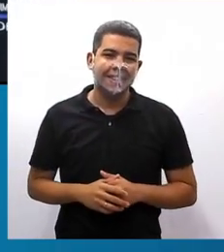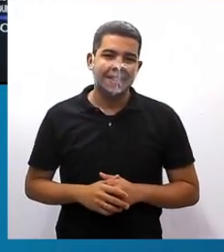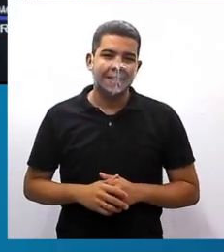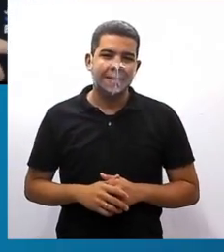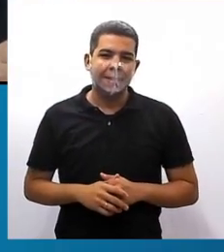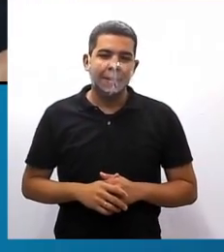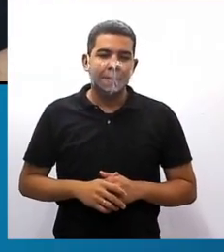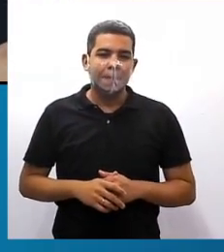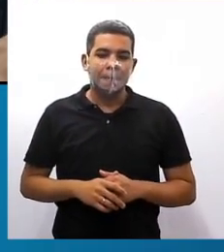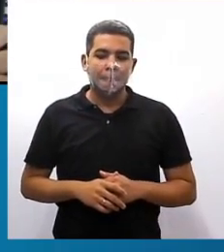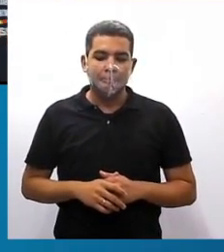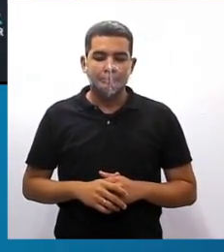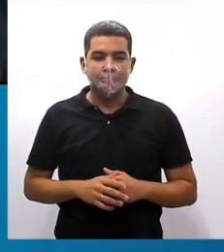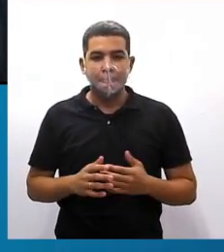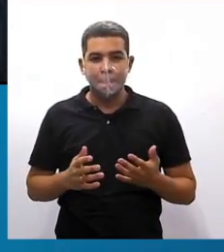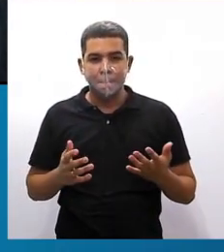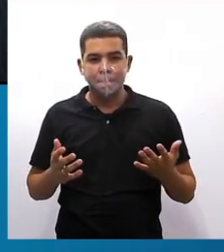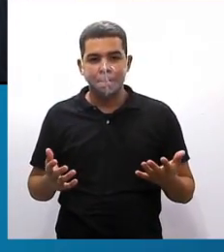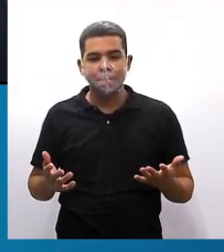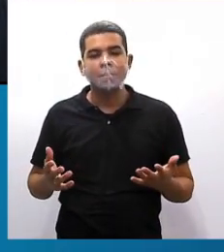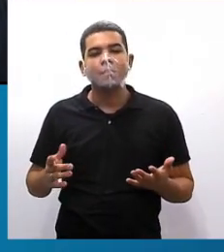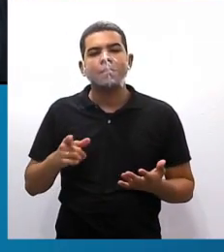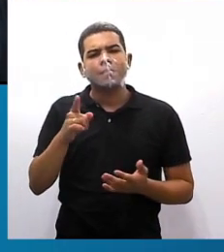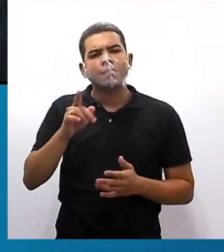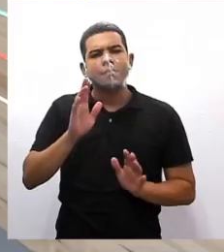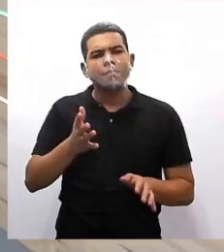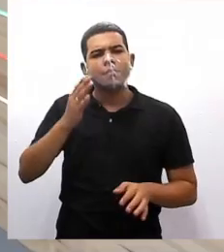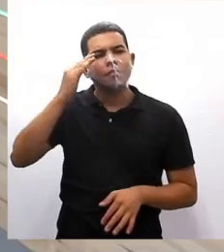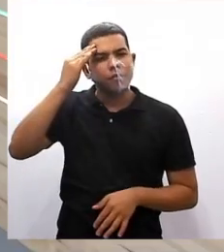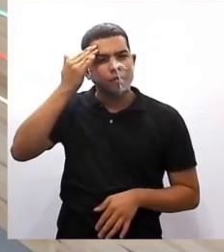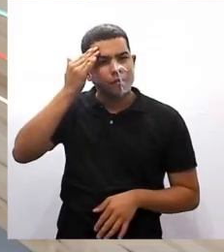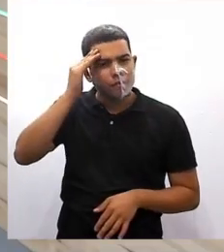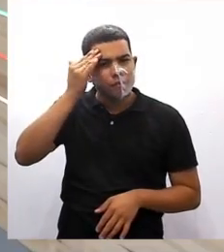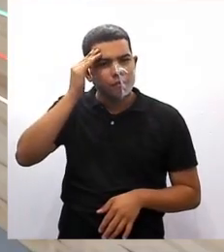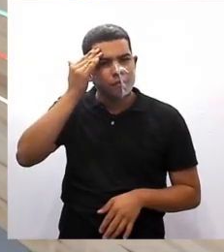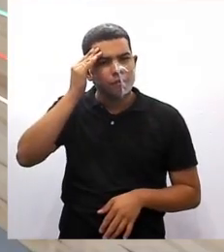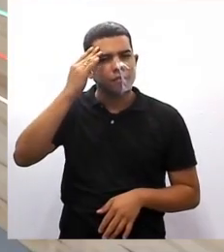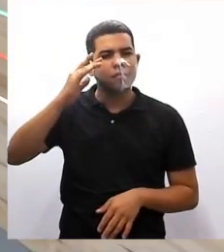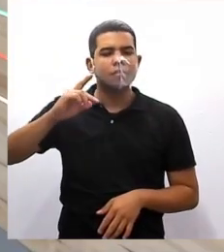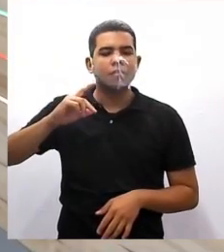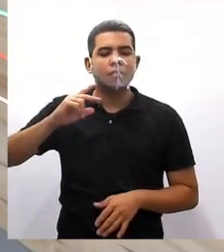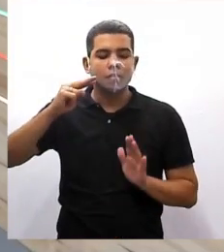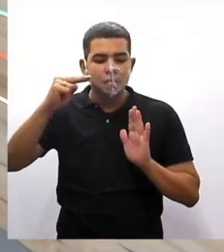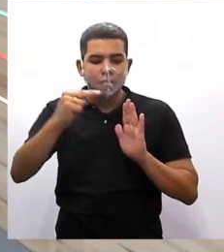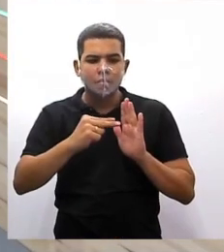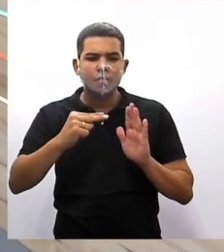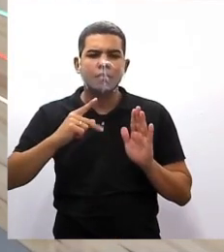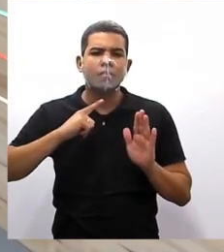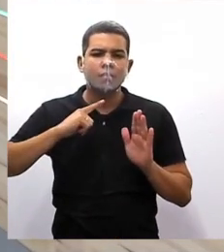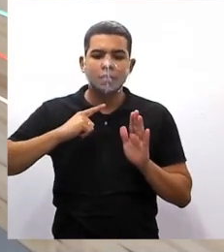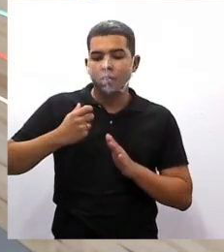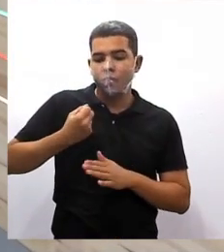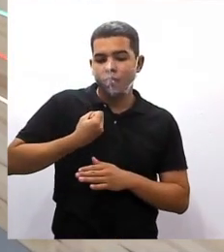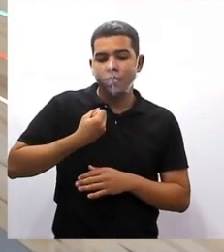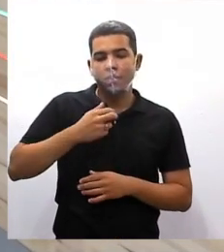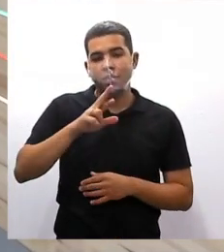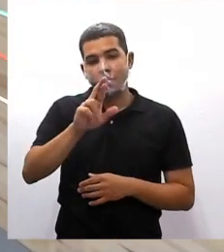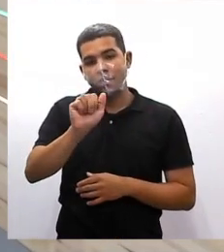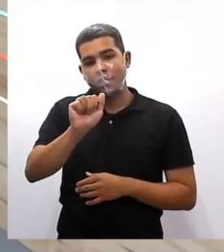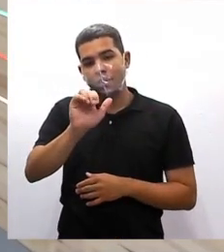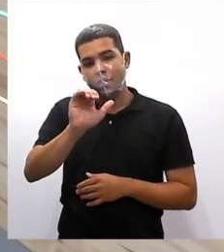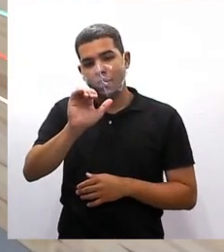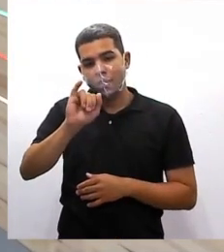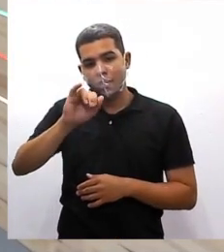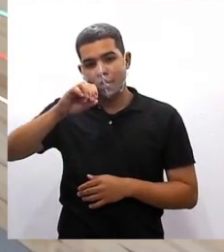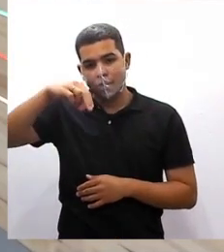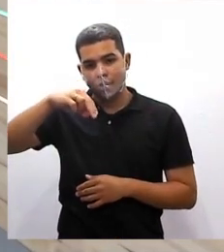2,25. Beleza? Então, pessoal, você entendeu que a gente acabou de ver os números racionais, a